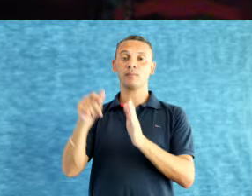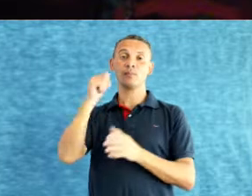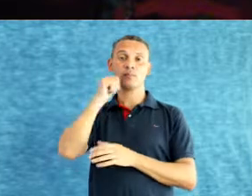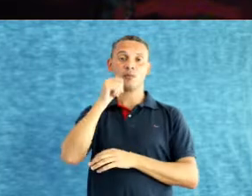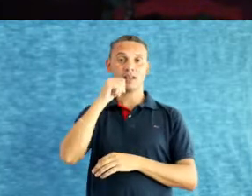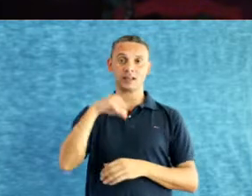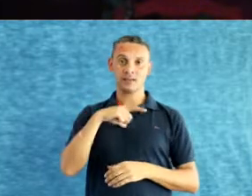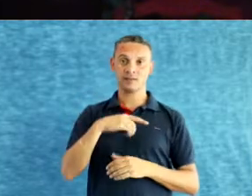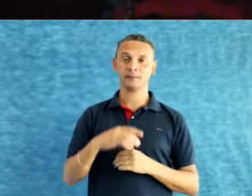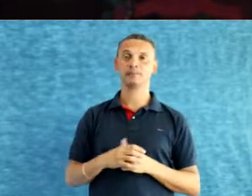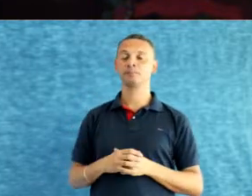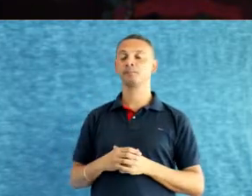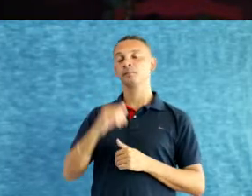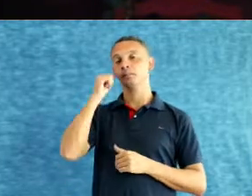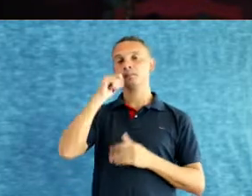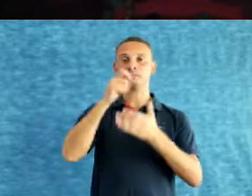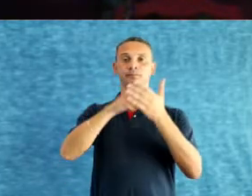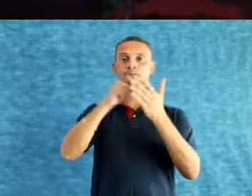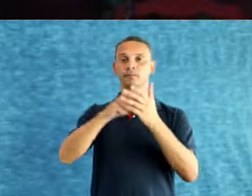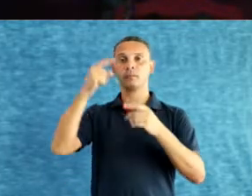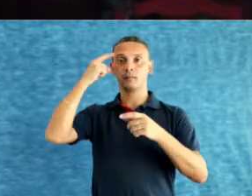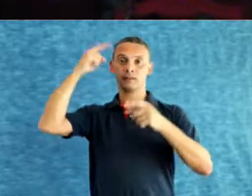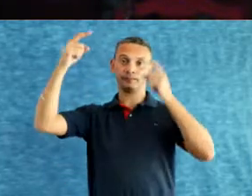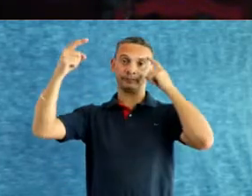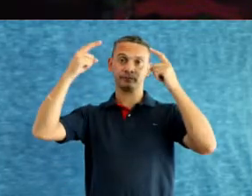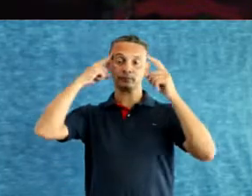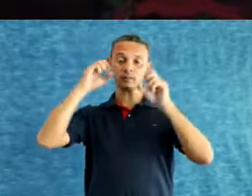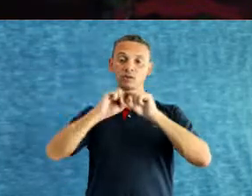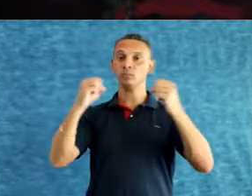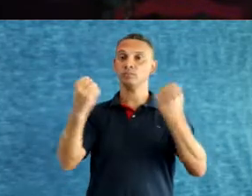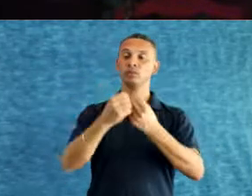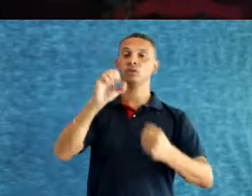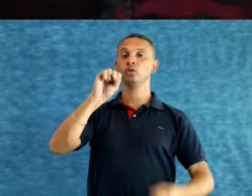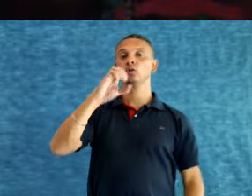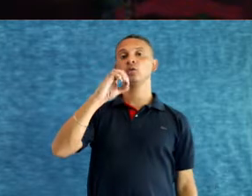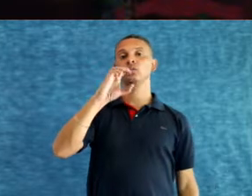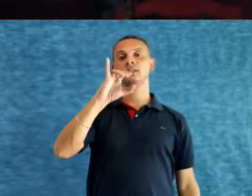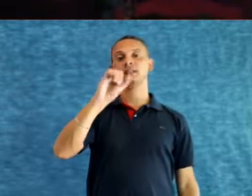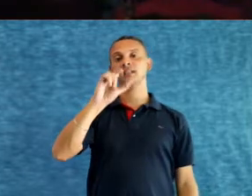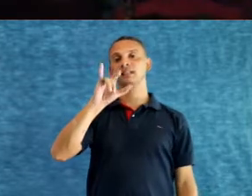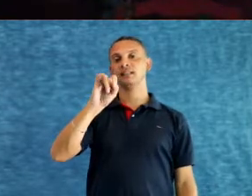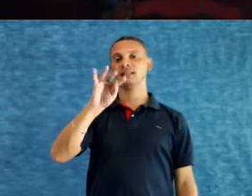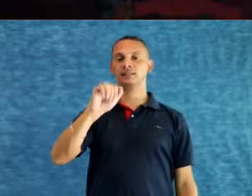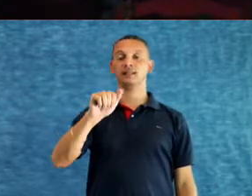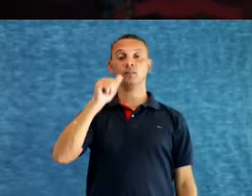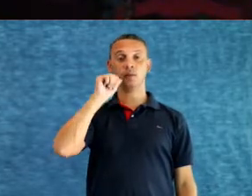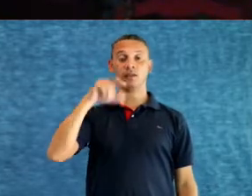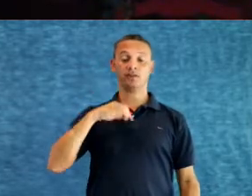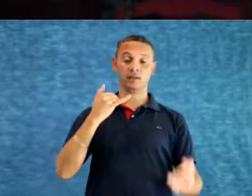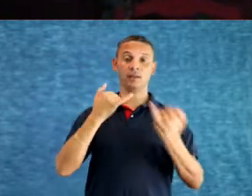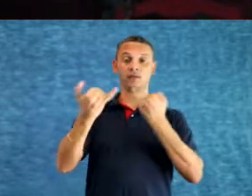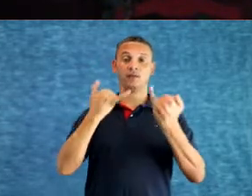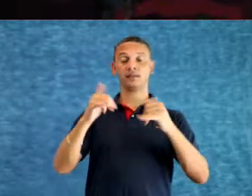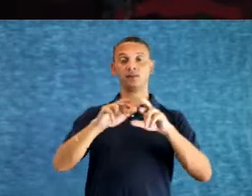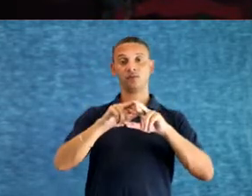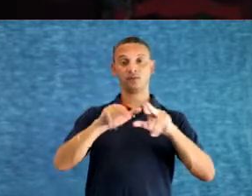o progresso ou o atraso do país depende da situação que as mulheres se encontram naquele